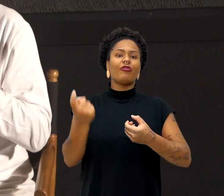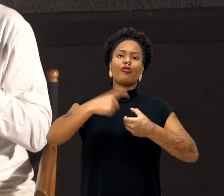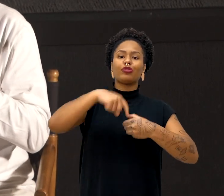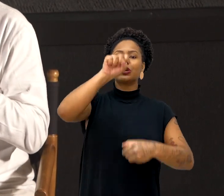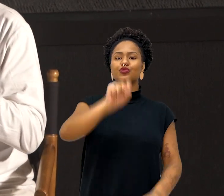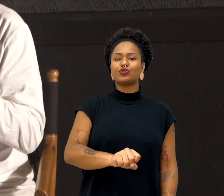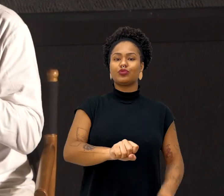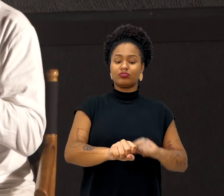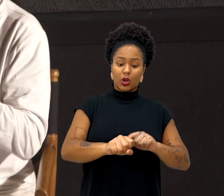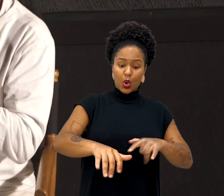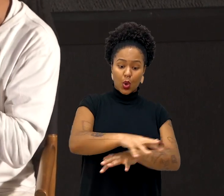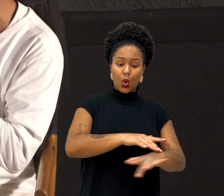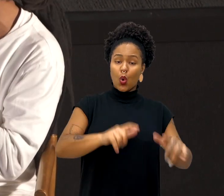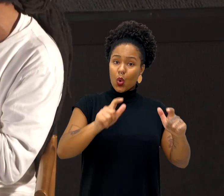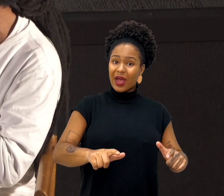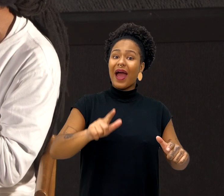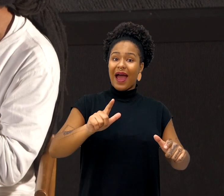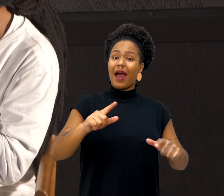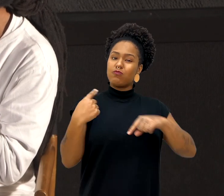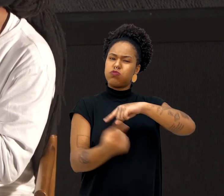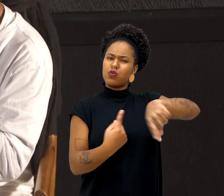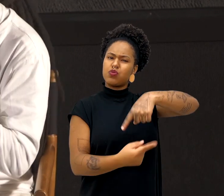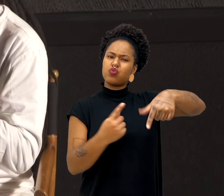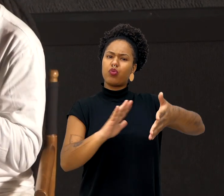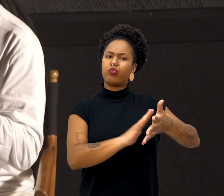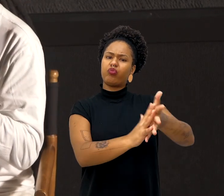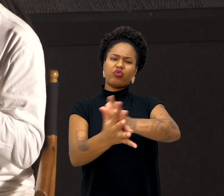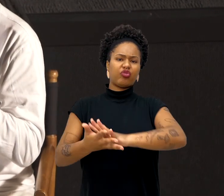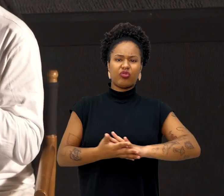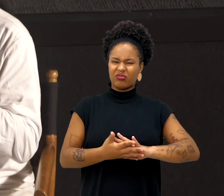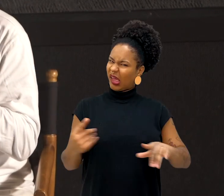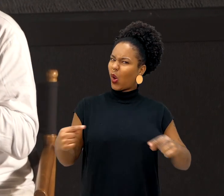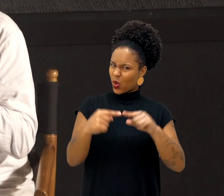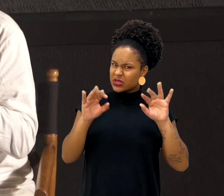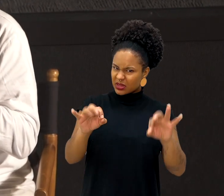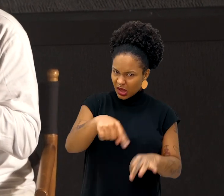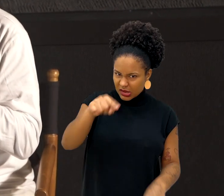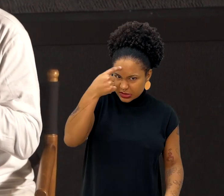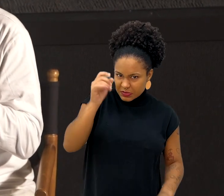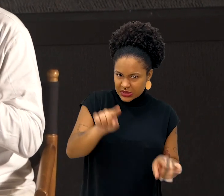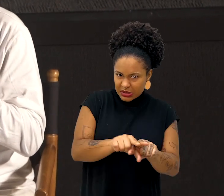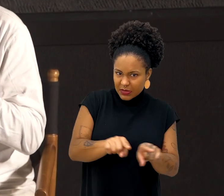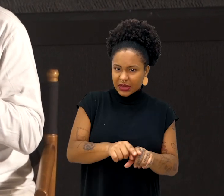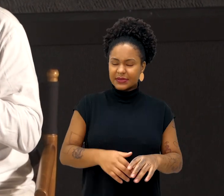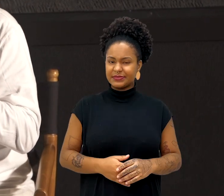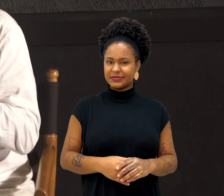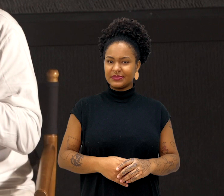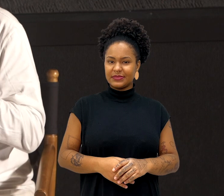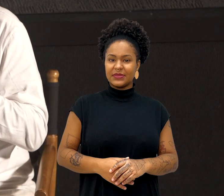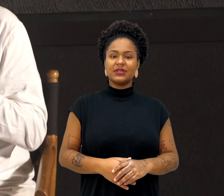ancestralidade. E o único jeito era voltar para as terras do sul. Essas terras onde o Katrina passou, arrasando. É